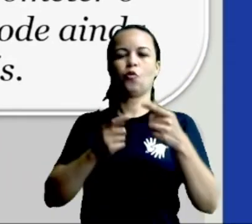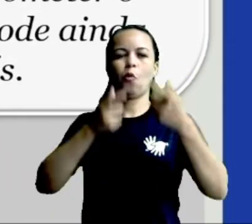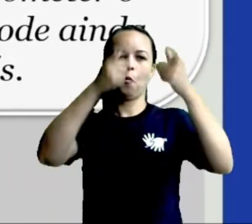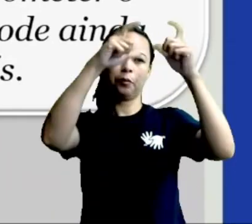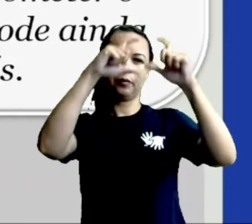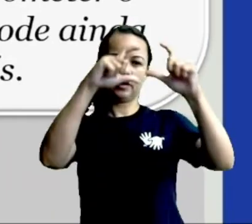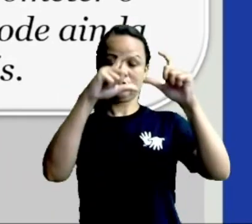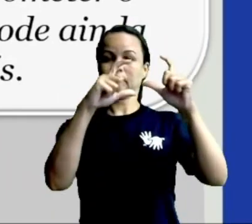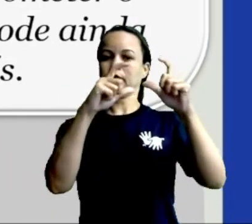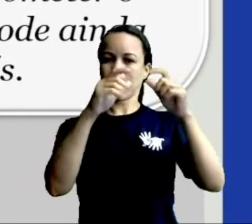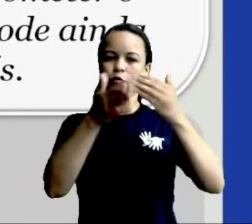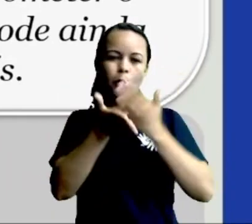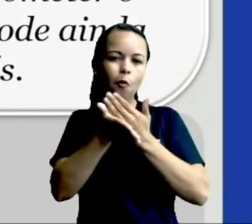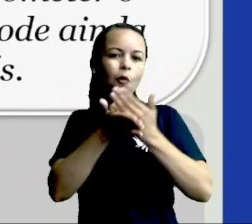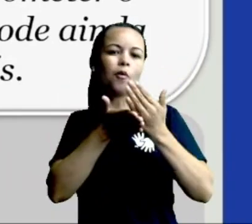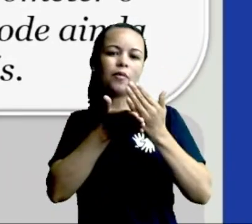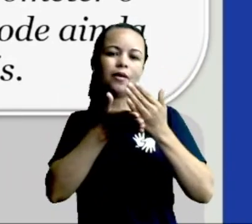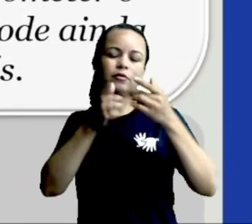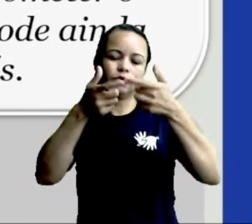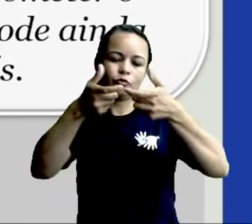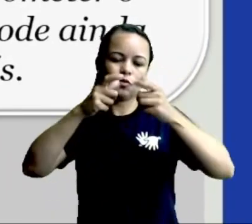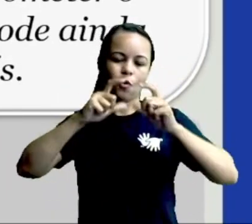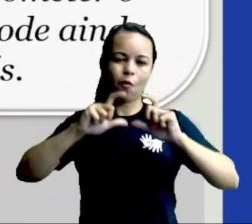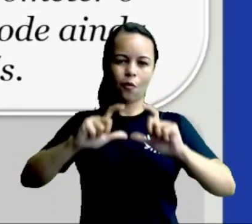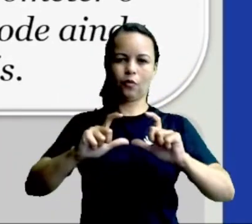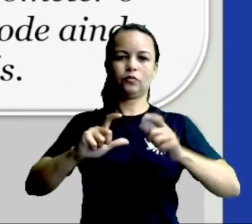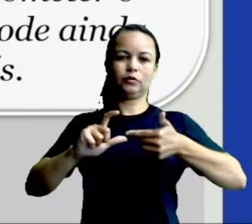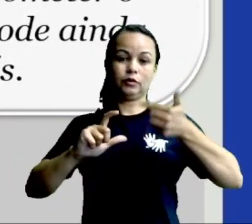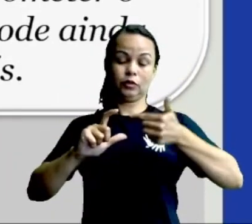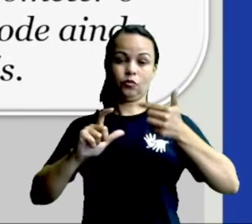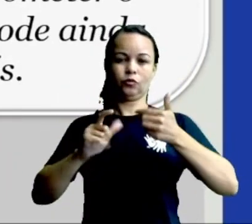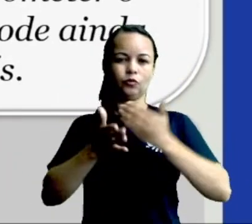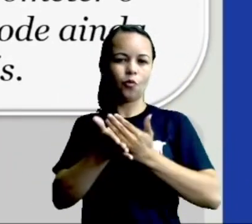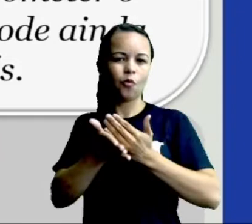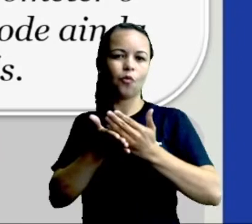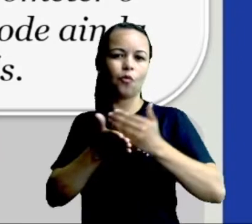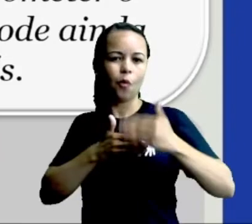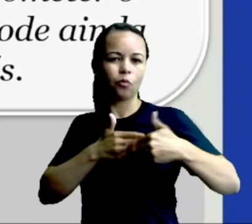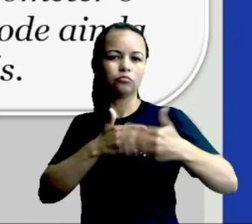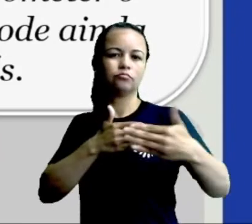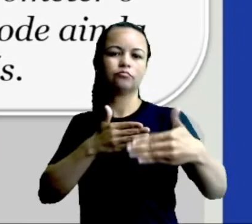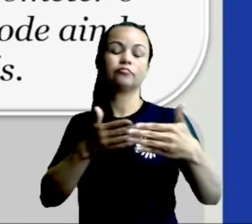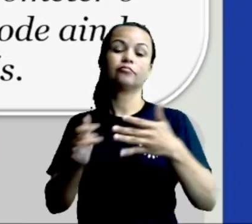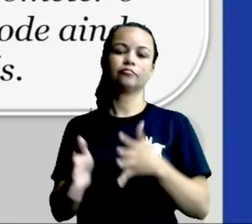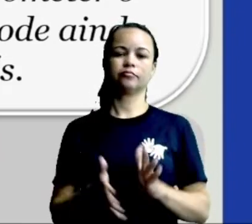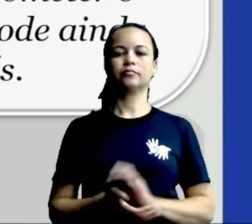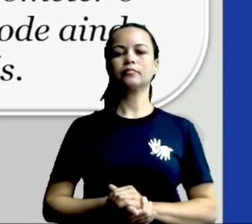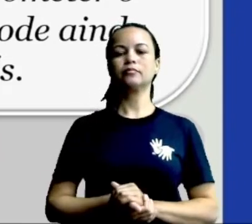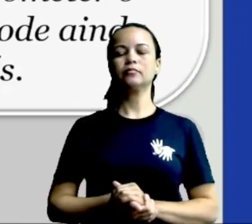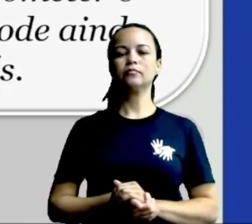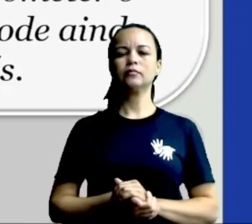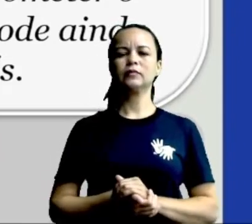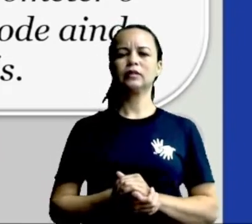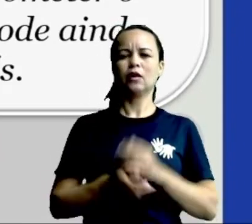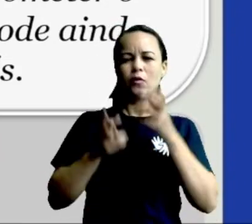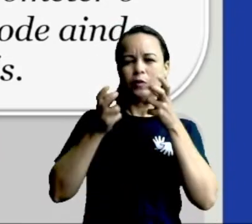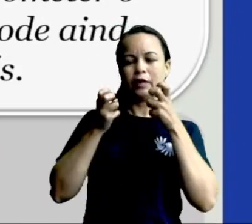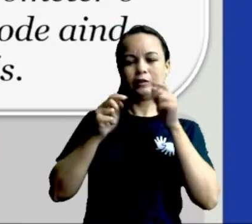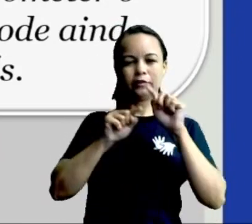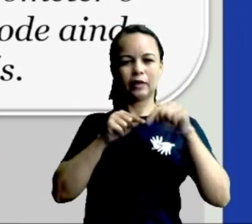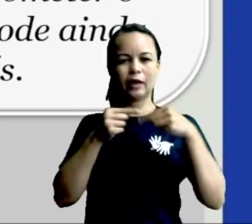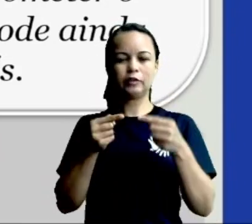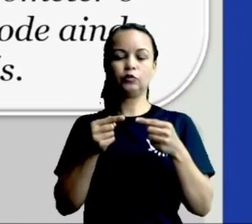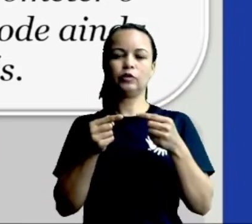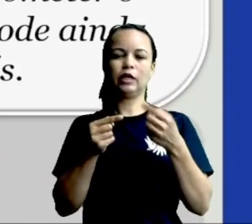parágrafo dando aquele início e o segundo parágrafo dando continuação. Só que vocês notaram que, por outro lado, ele